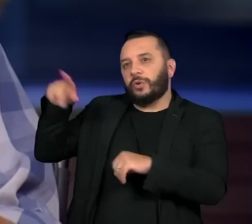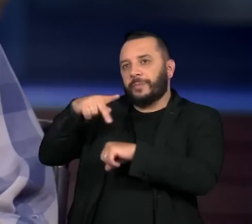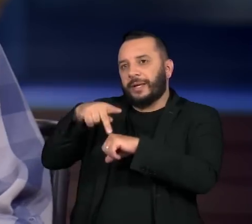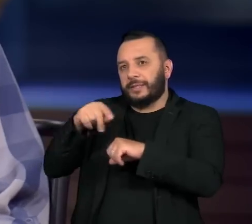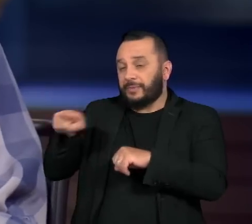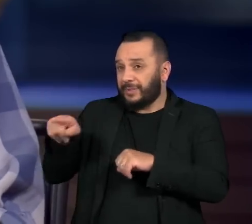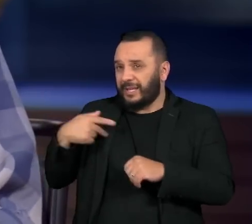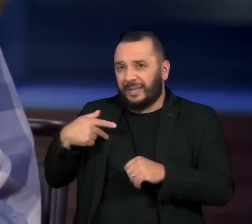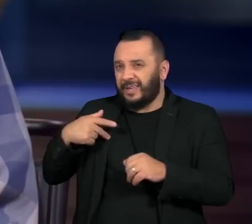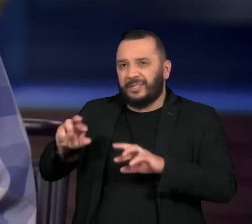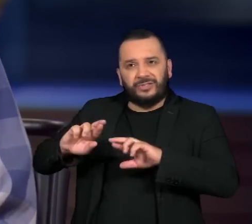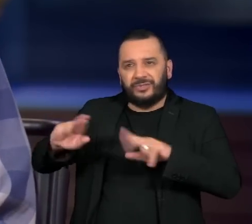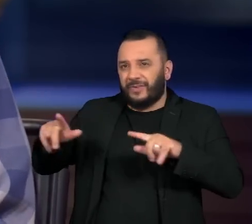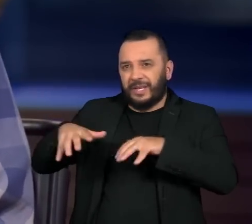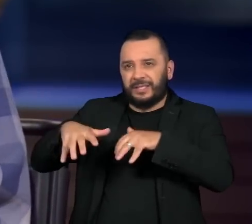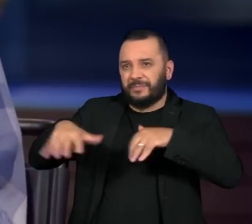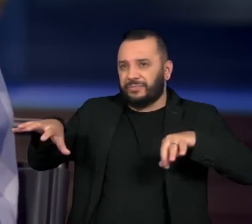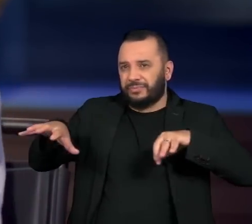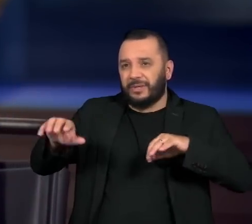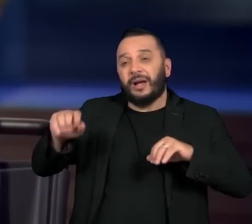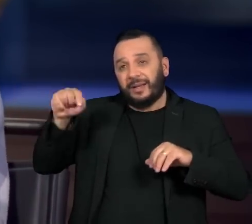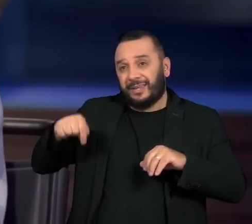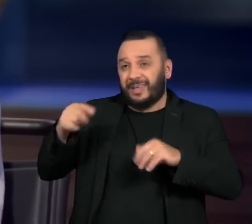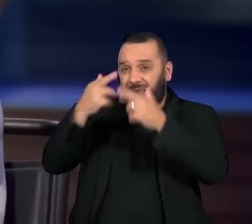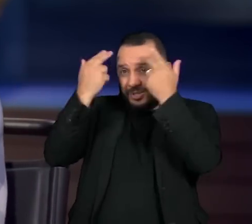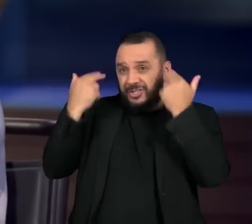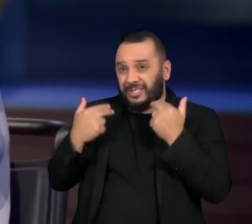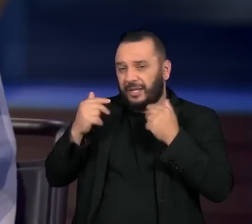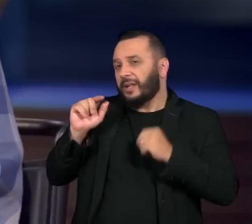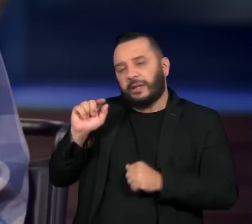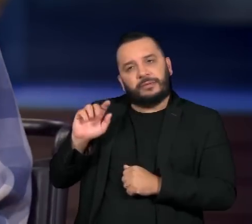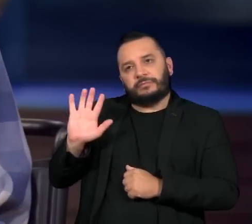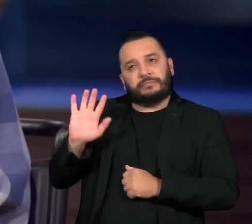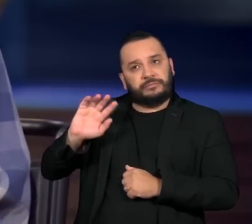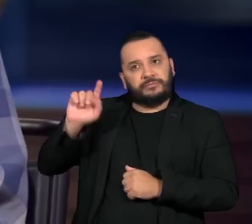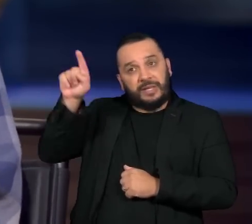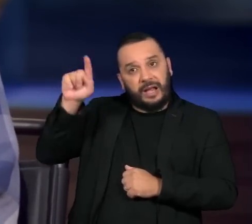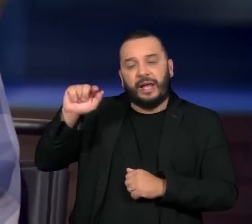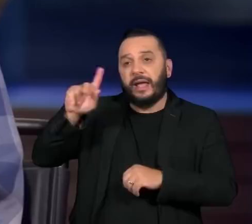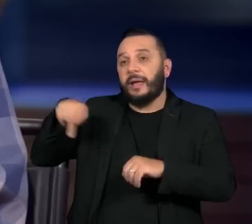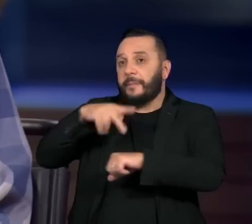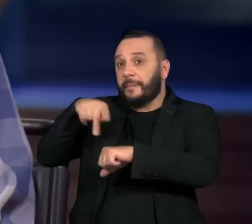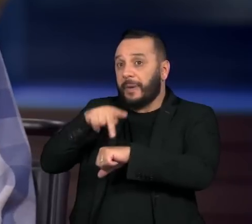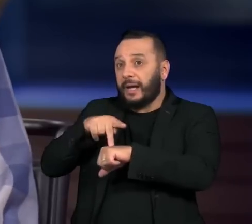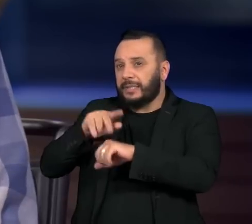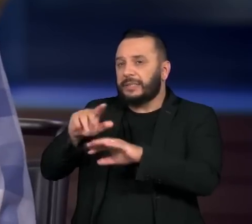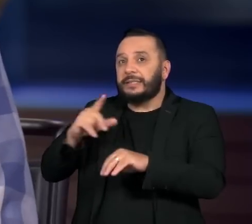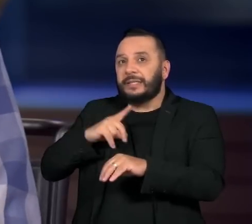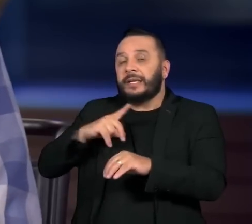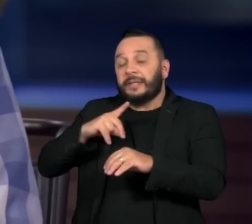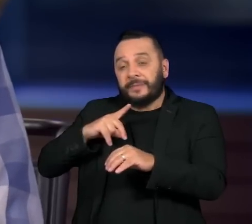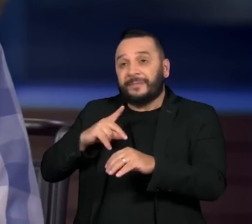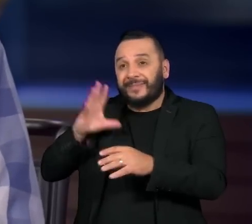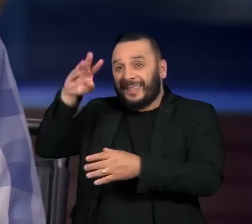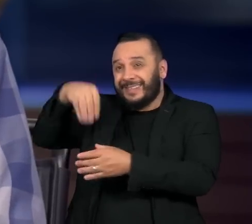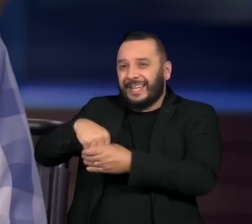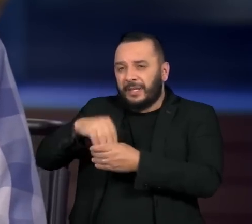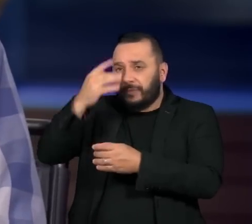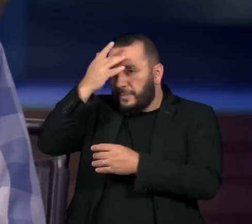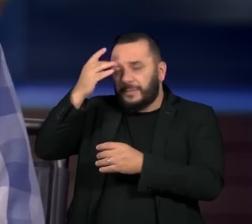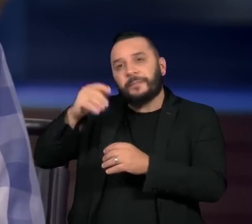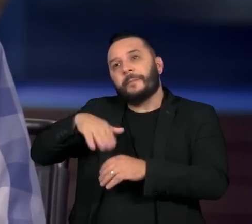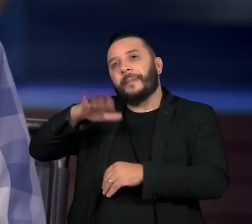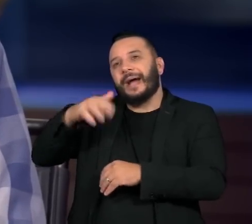eterniza aquelas diferenças que aqui a gente chama de étnicas, mas que lá eles chamam de nacionais. É um Estado com mais de 100 nacionalidades diferentes. Só